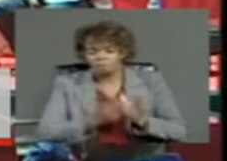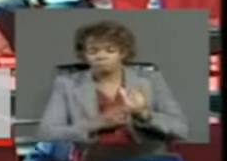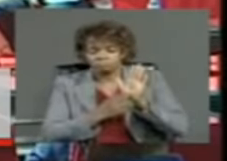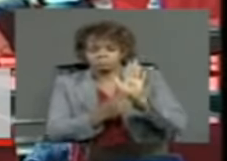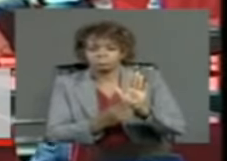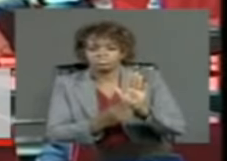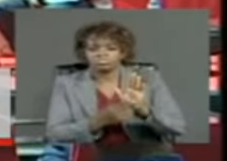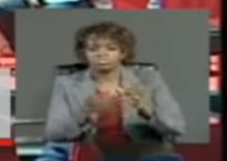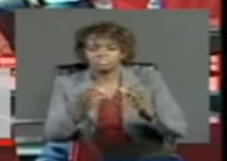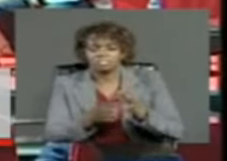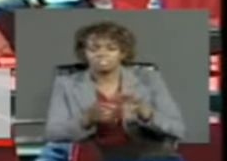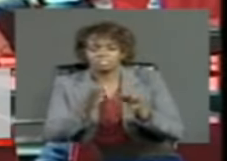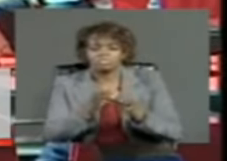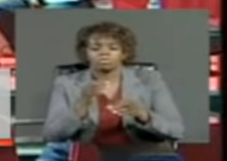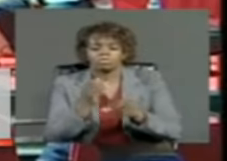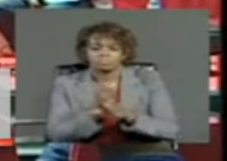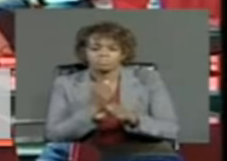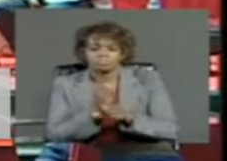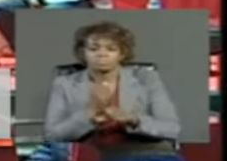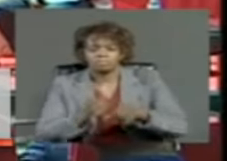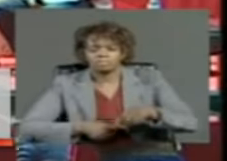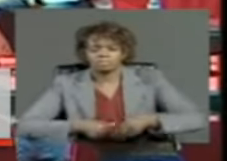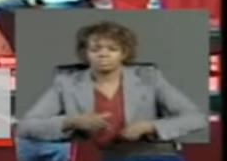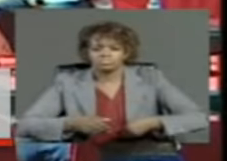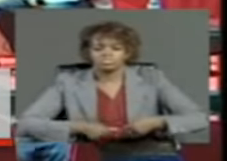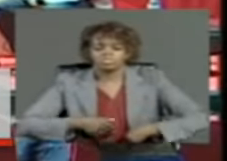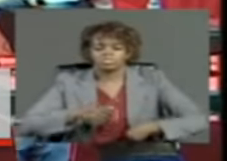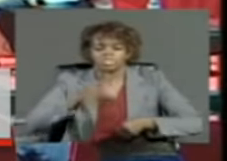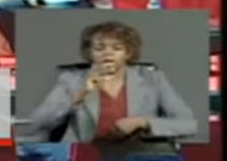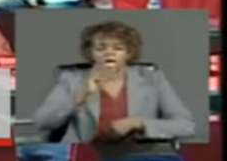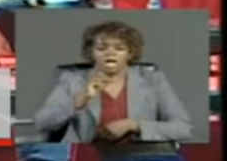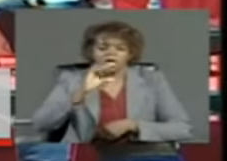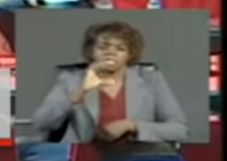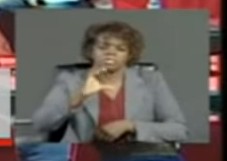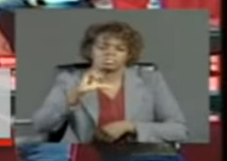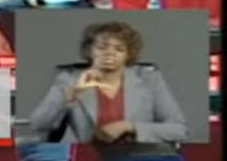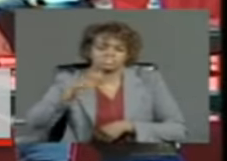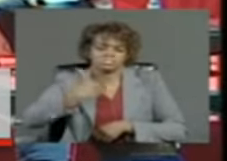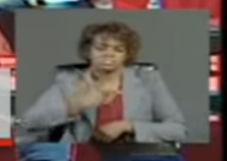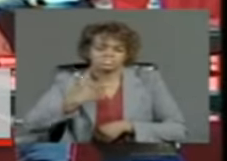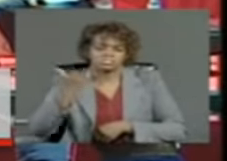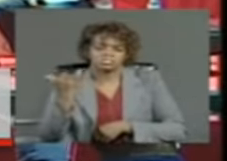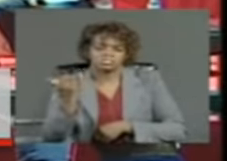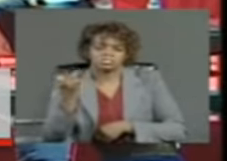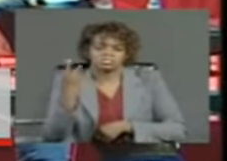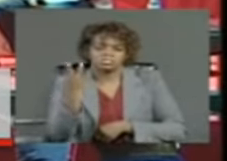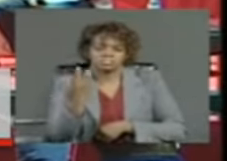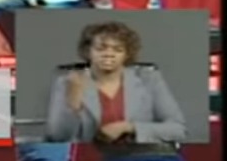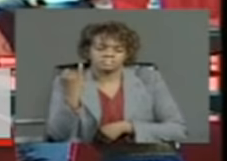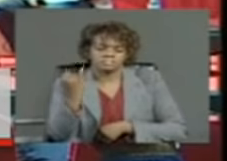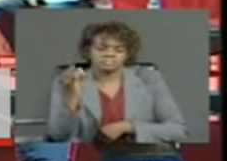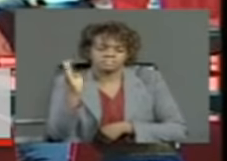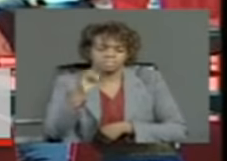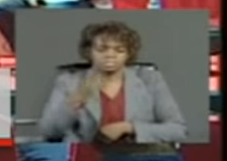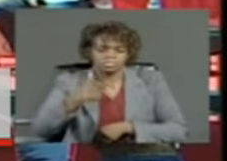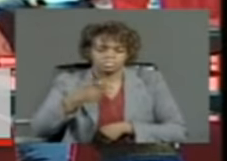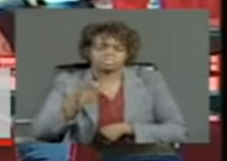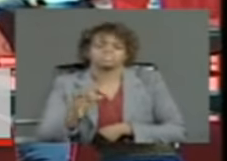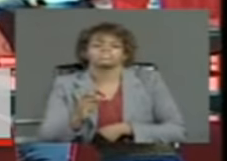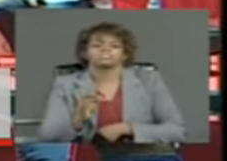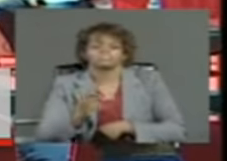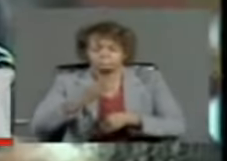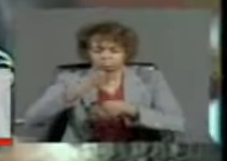Muito boa tarde, Excelência, Senhor Presidente da República. Muito boa tarde a todos.